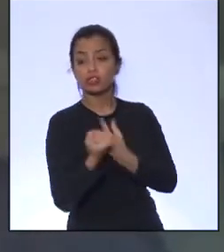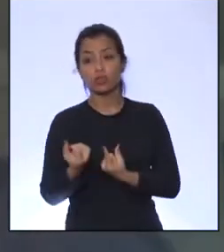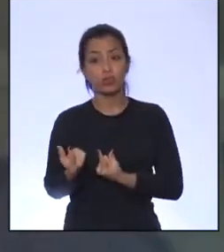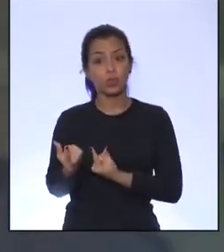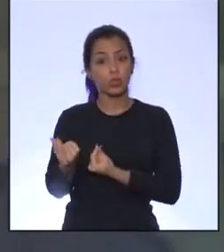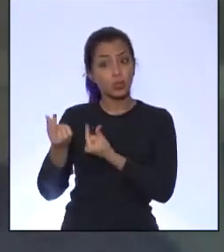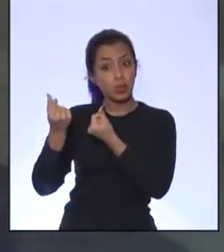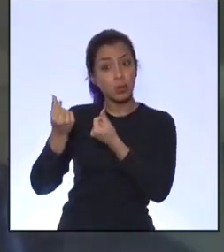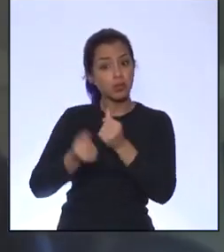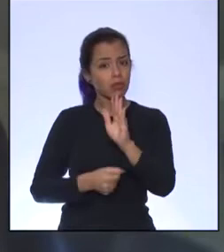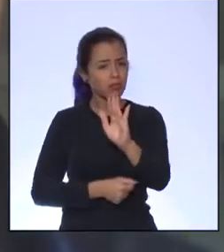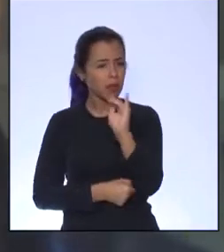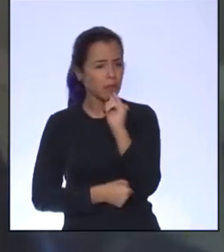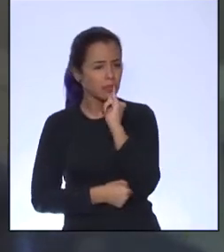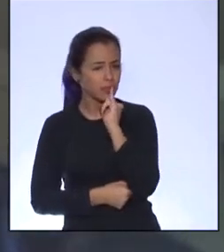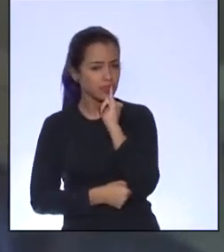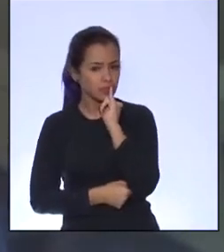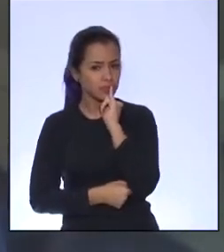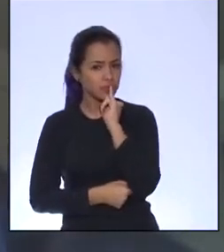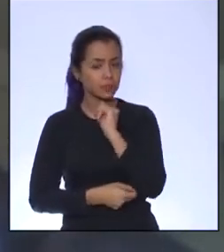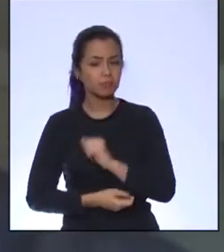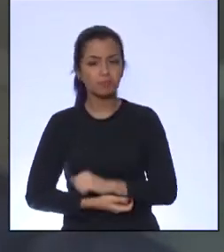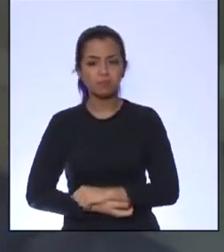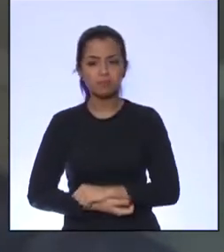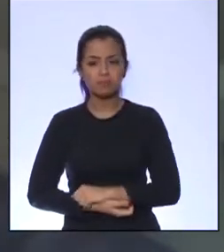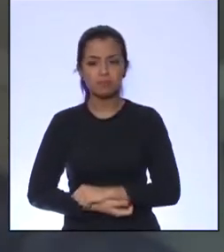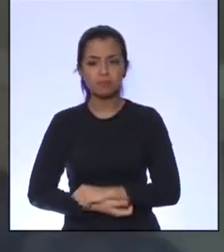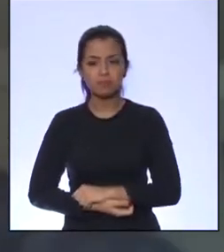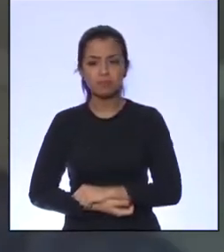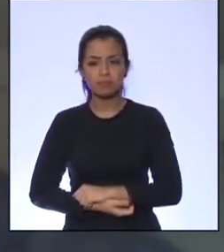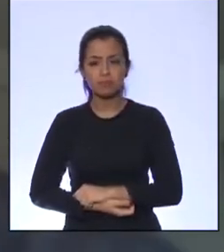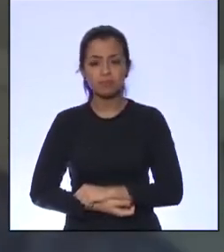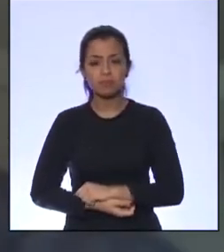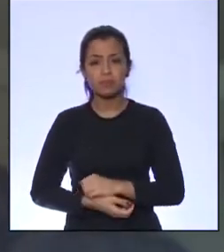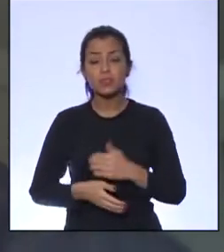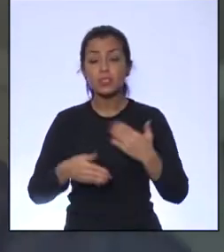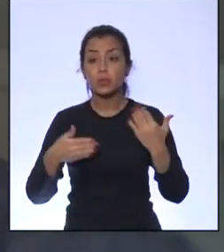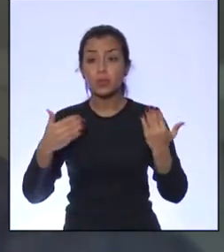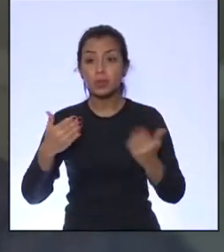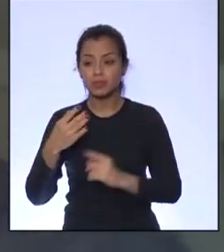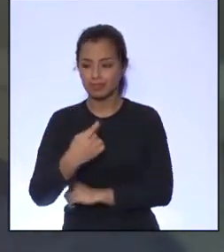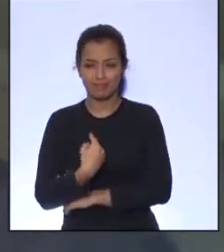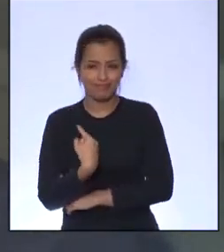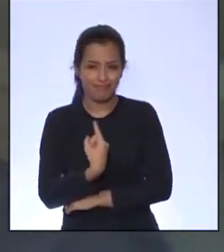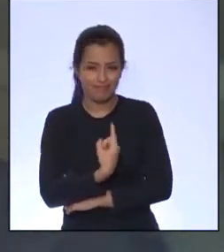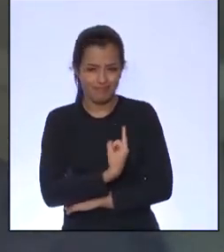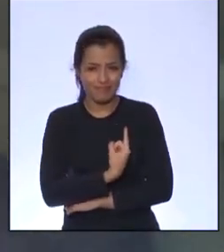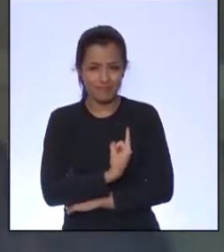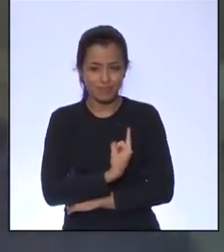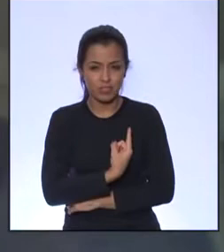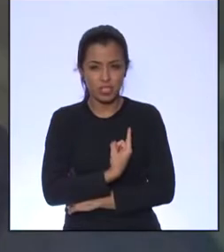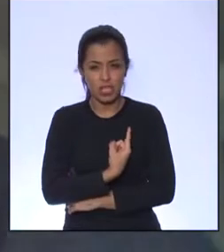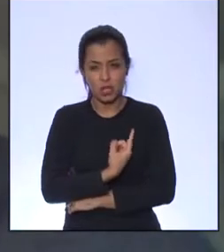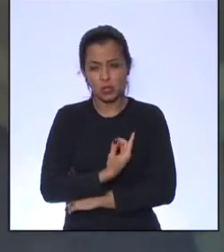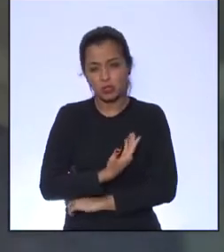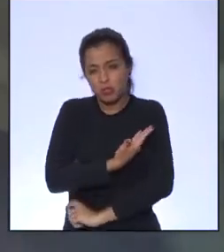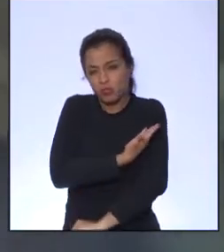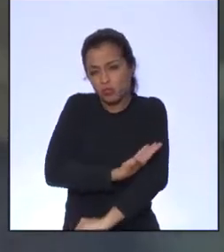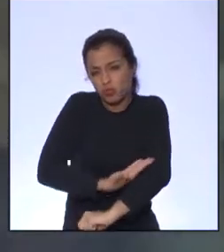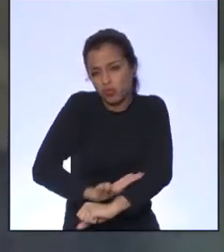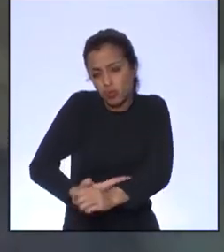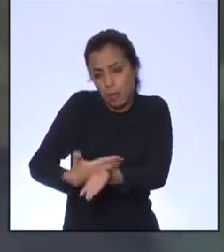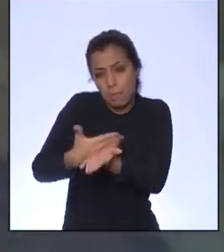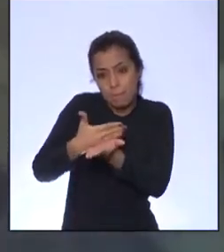Por exemplo, quando o aço foi descoberto e nós começamos a usar o aço, por exemplo,